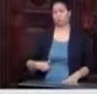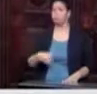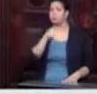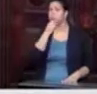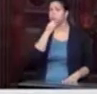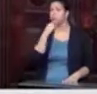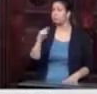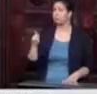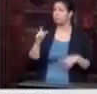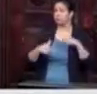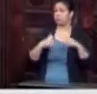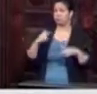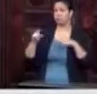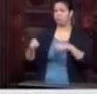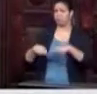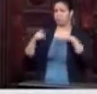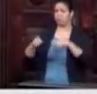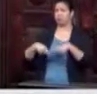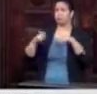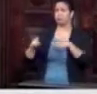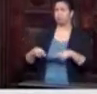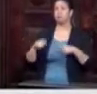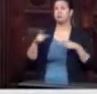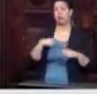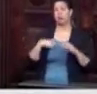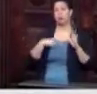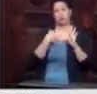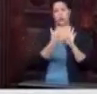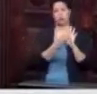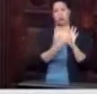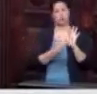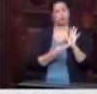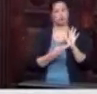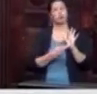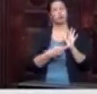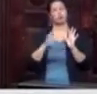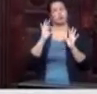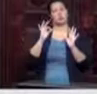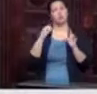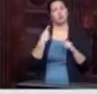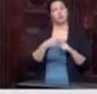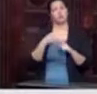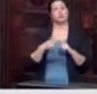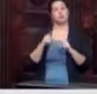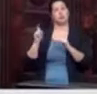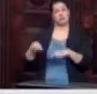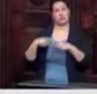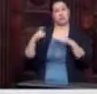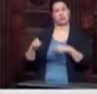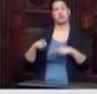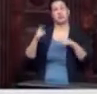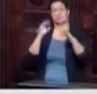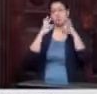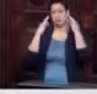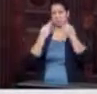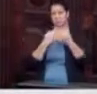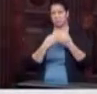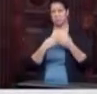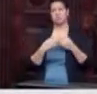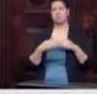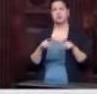campo, que hoje têm regras especiais de Previdência Pública, porque trabalham na agricultura familiar,